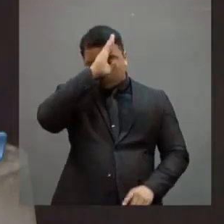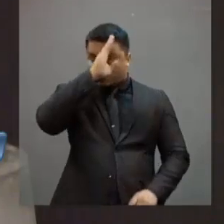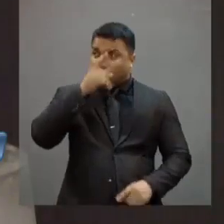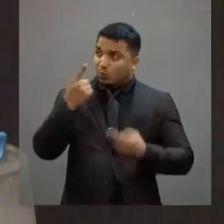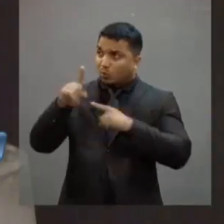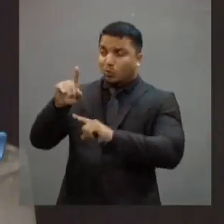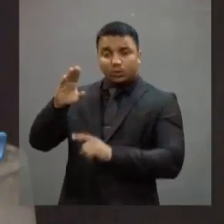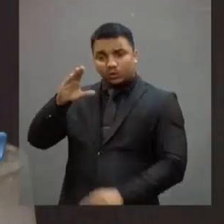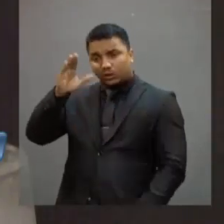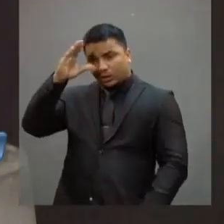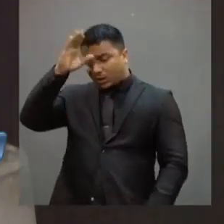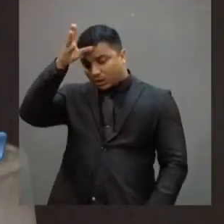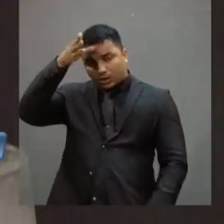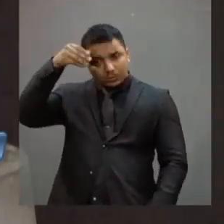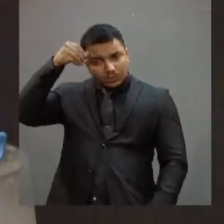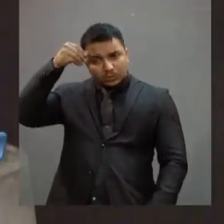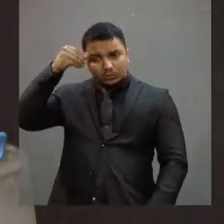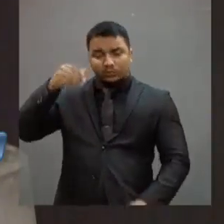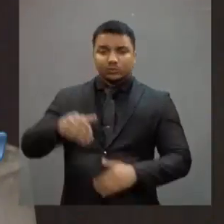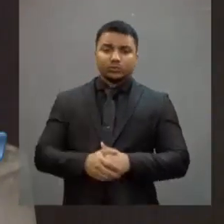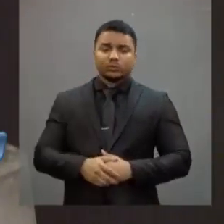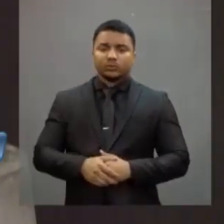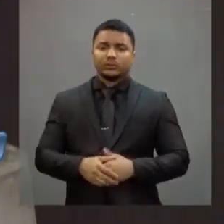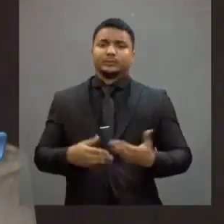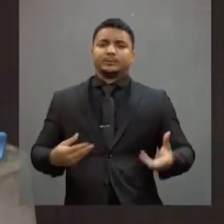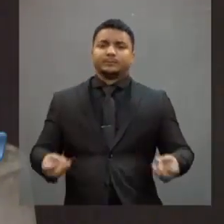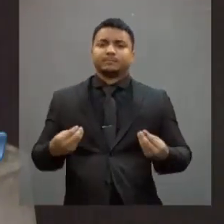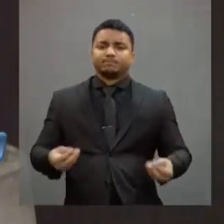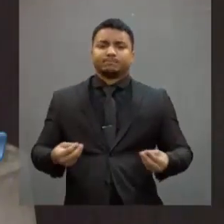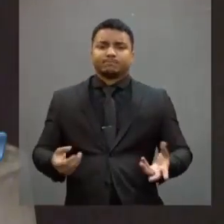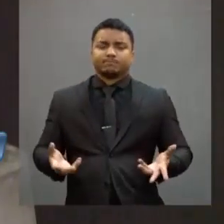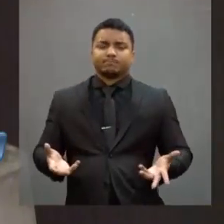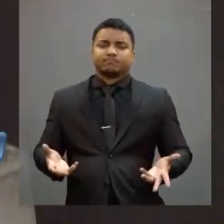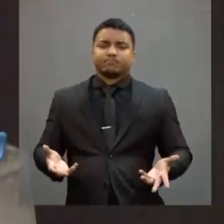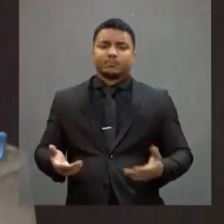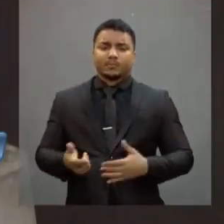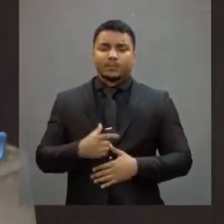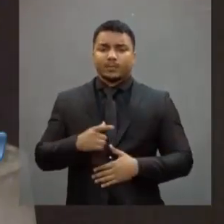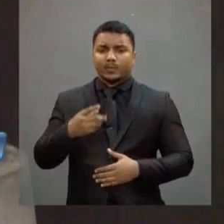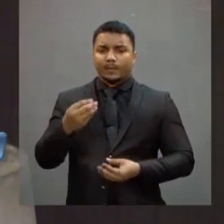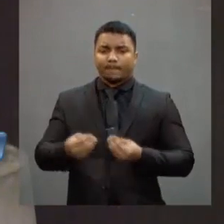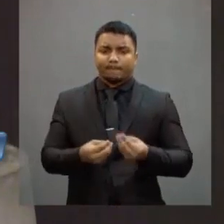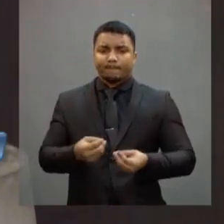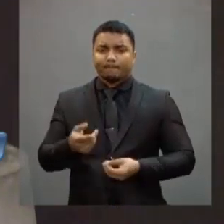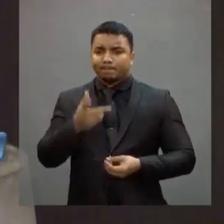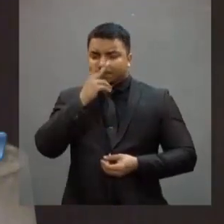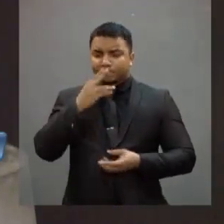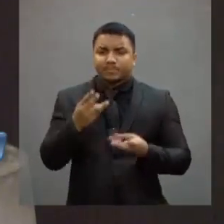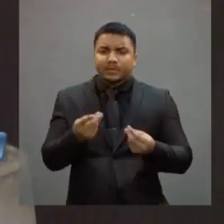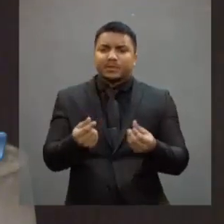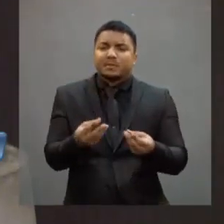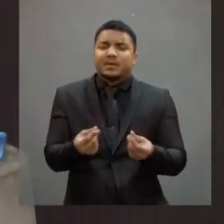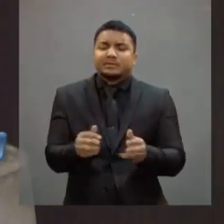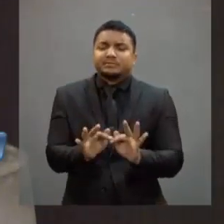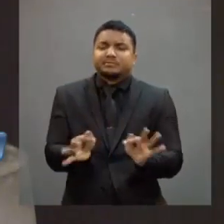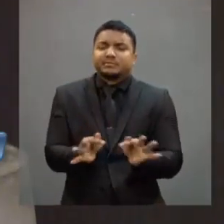uma incoerência, portanto. Agora, o argumento é